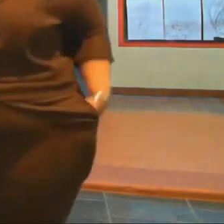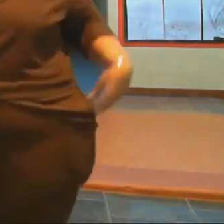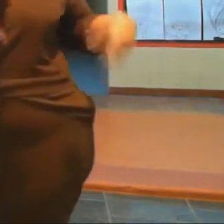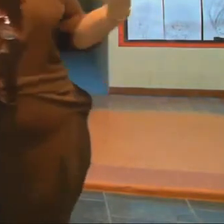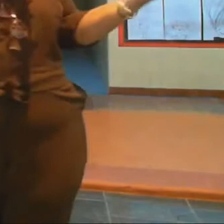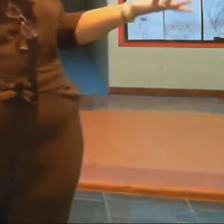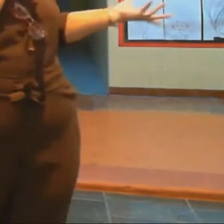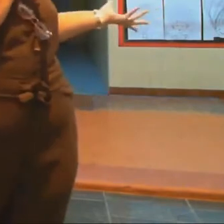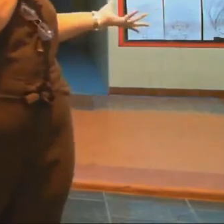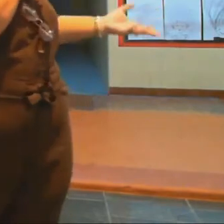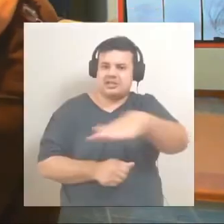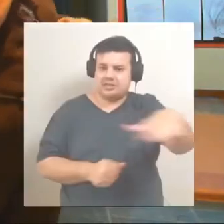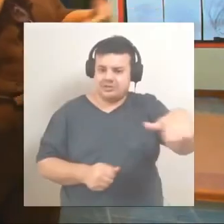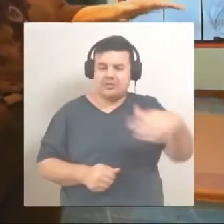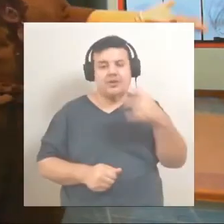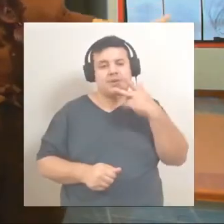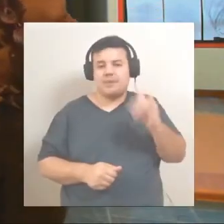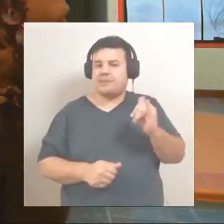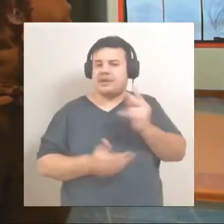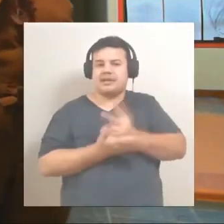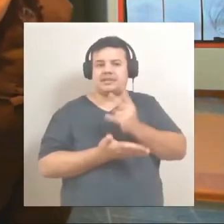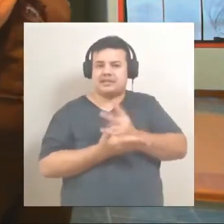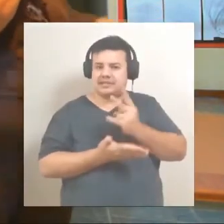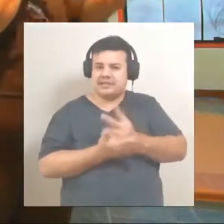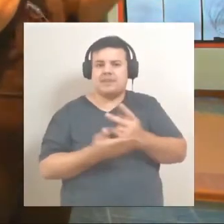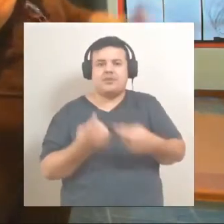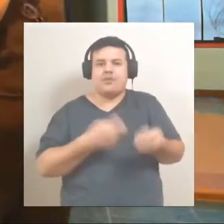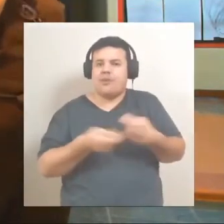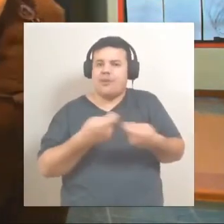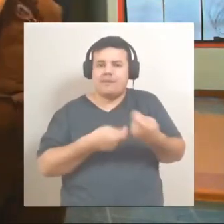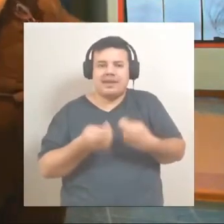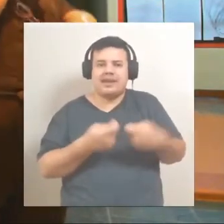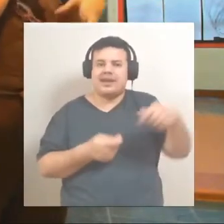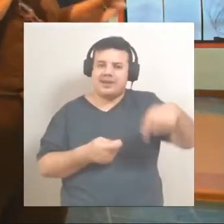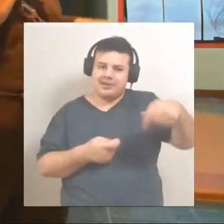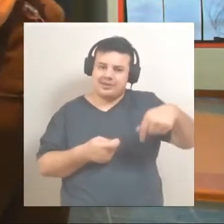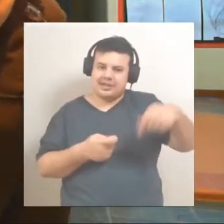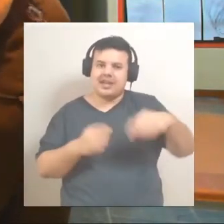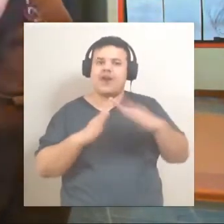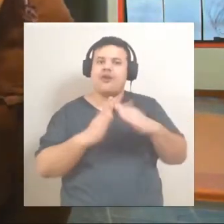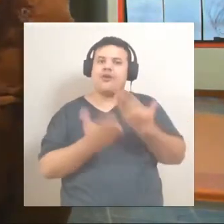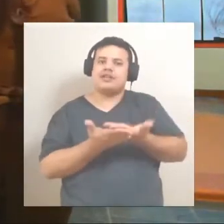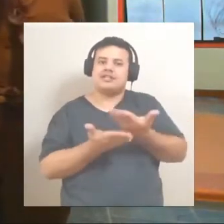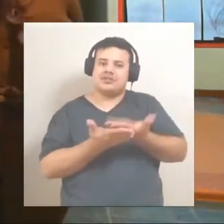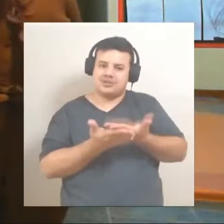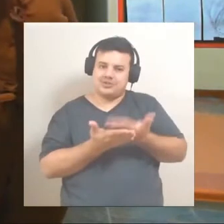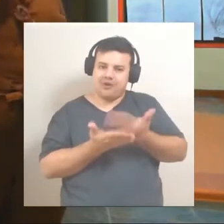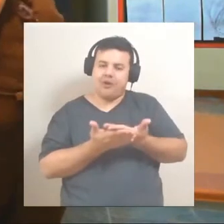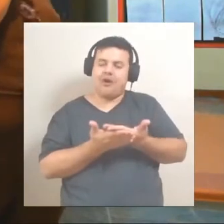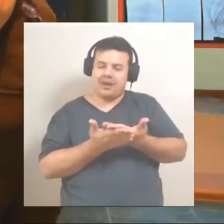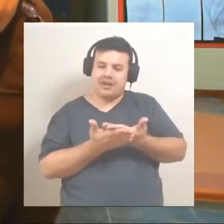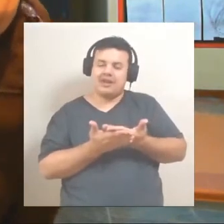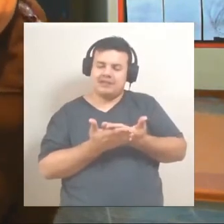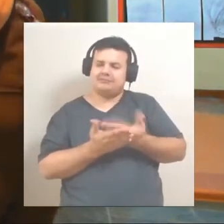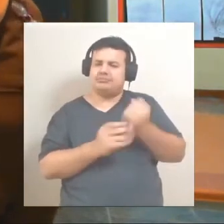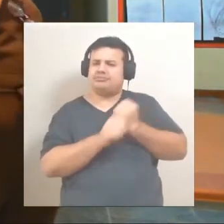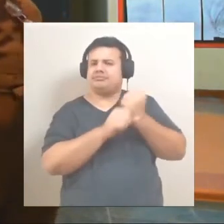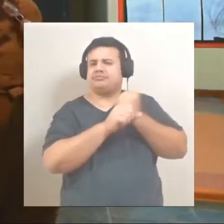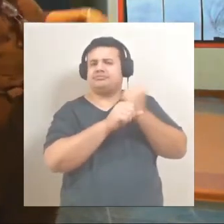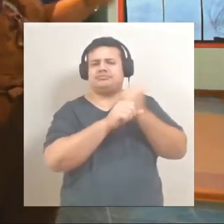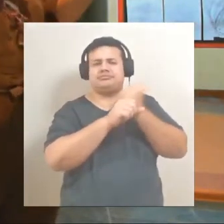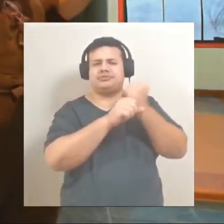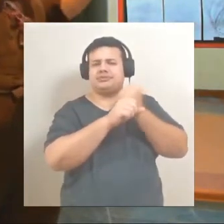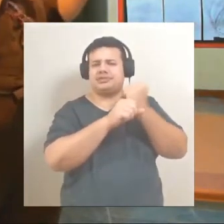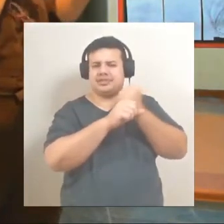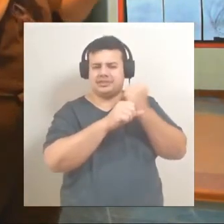e a nossa escola, que é a Mocidade Alegre, que é do bairro também há muitos anos. Então, somente